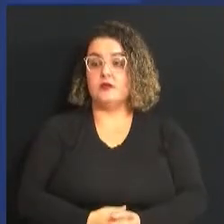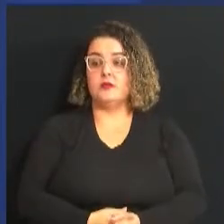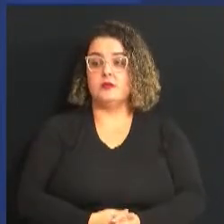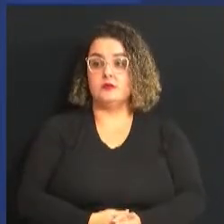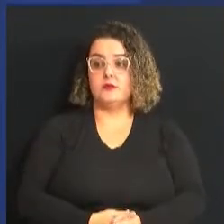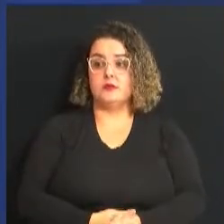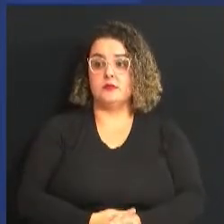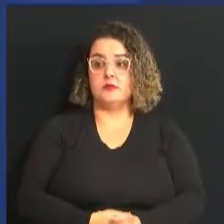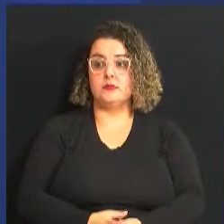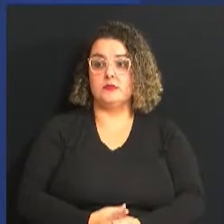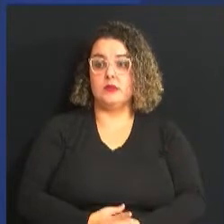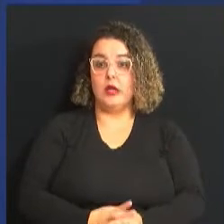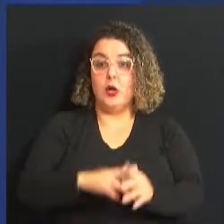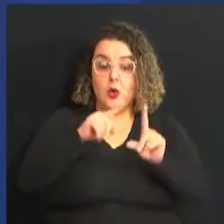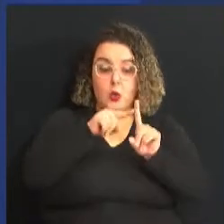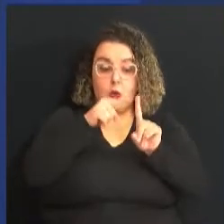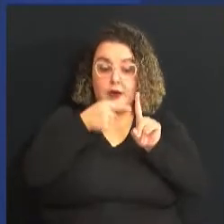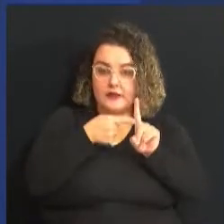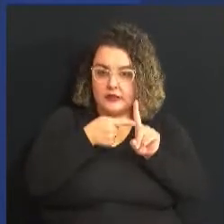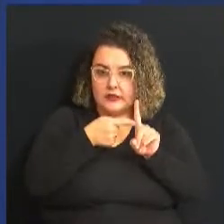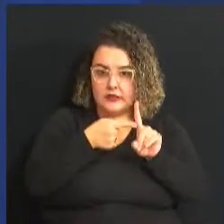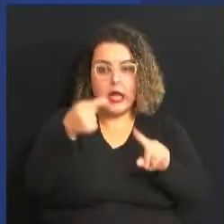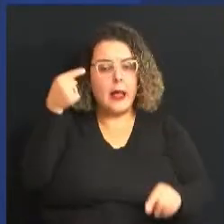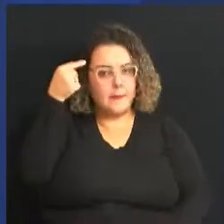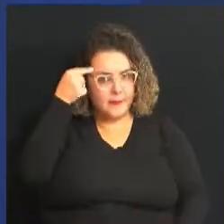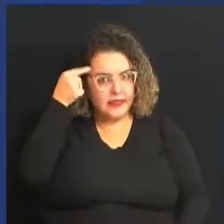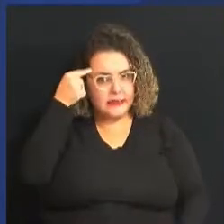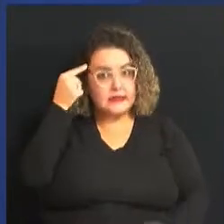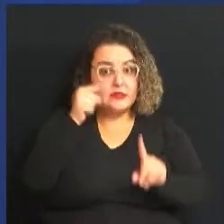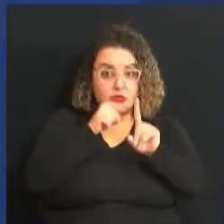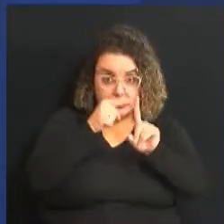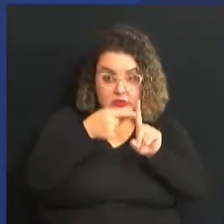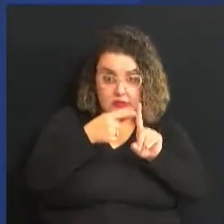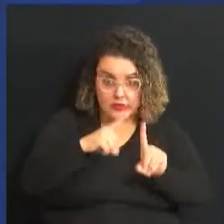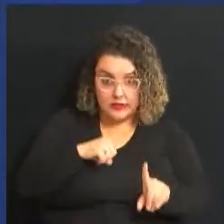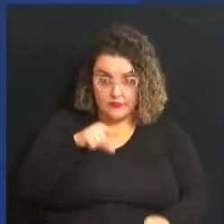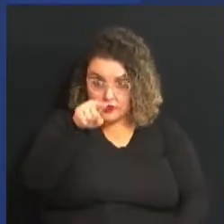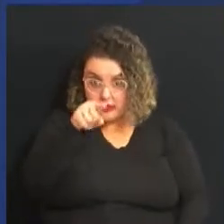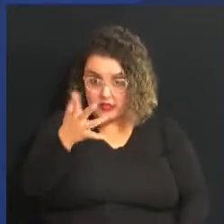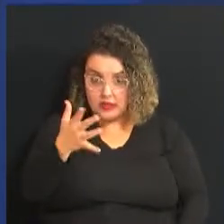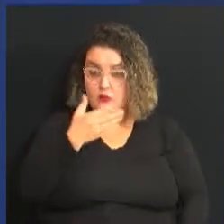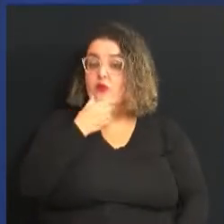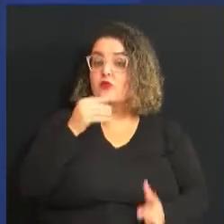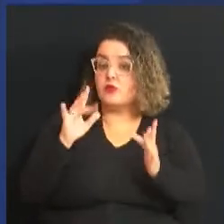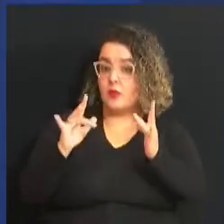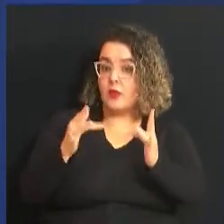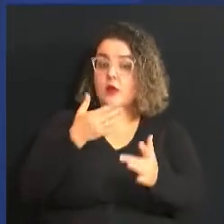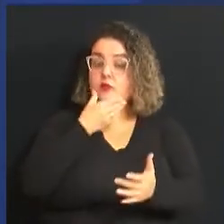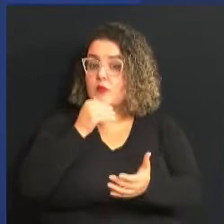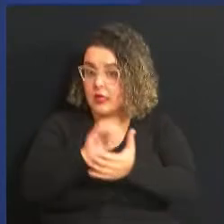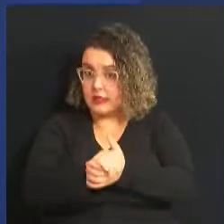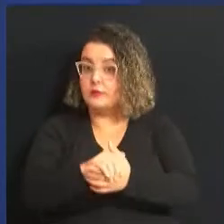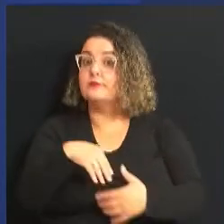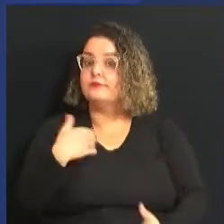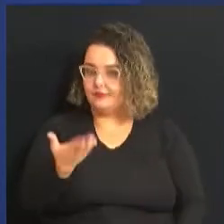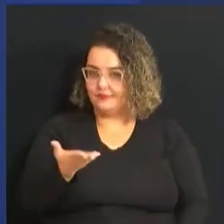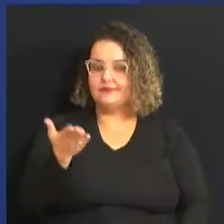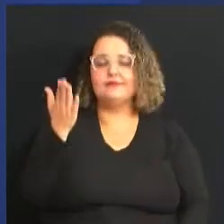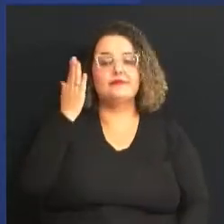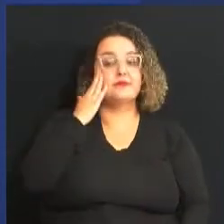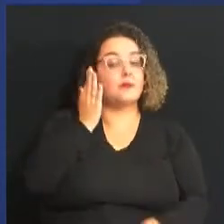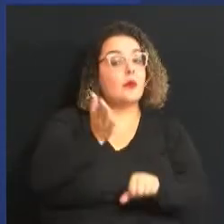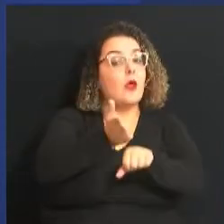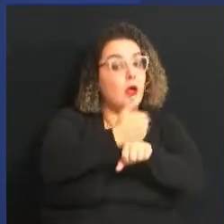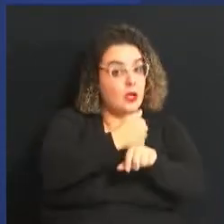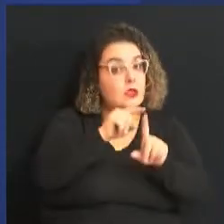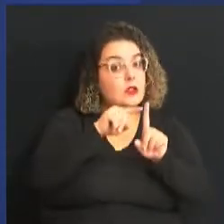sobre gravidez. Tá pensando em engravidar, ter um filho, você aí, seu namorado, seu marido? Pois é, saiba que antes de